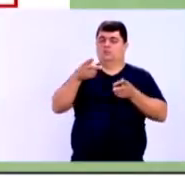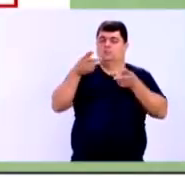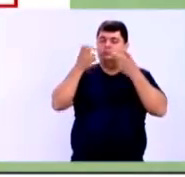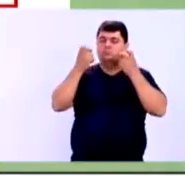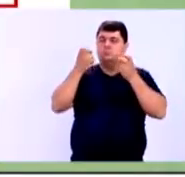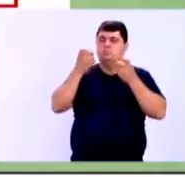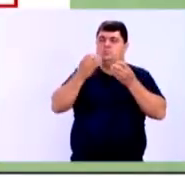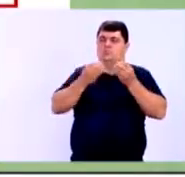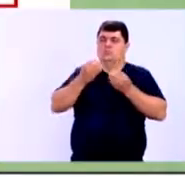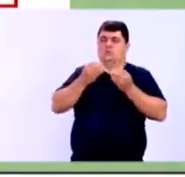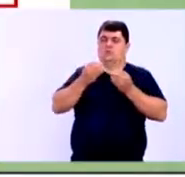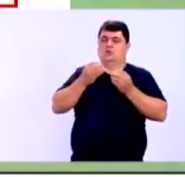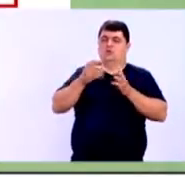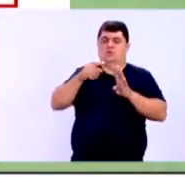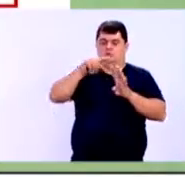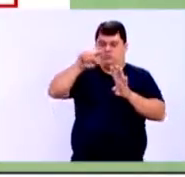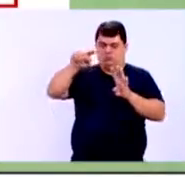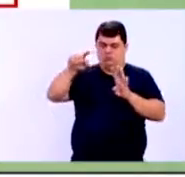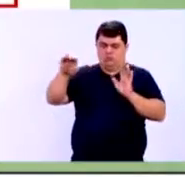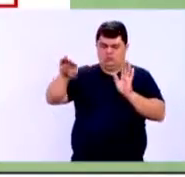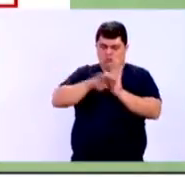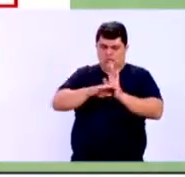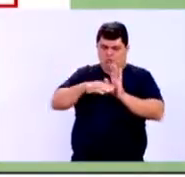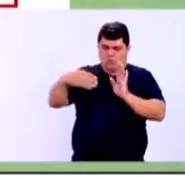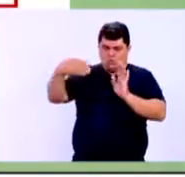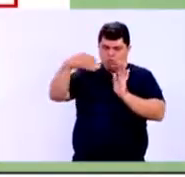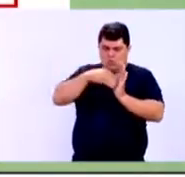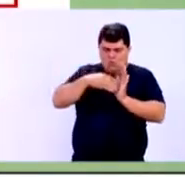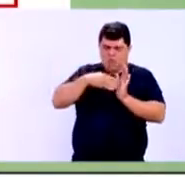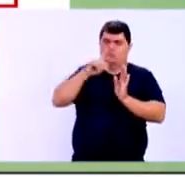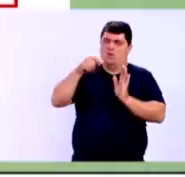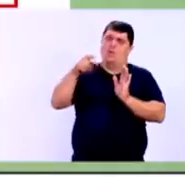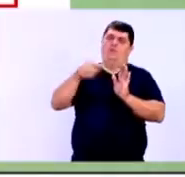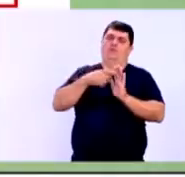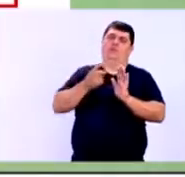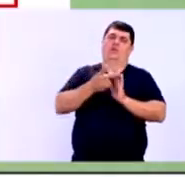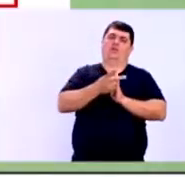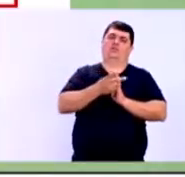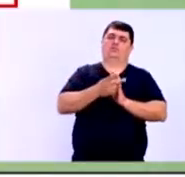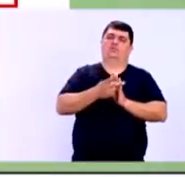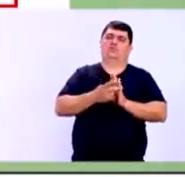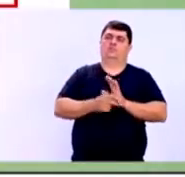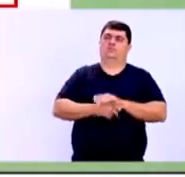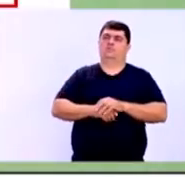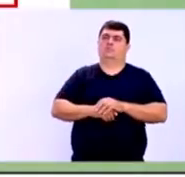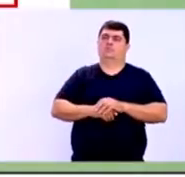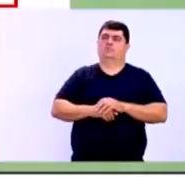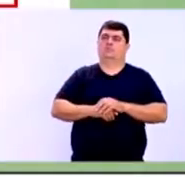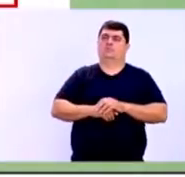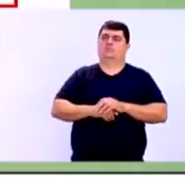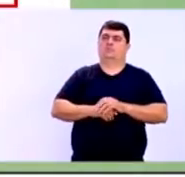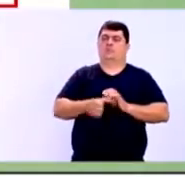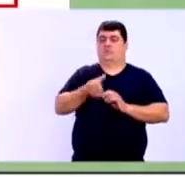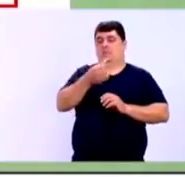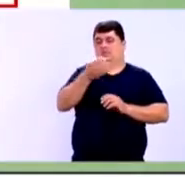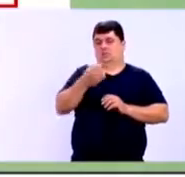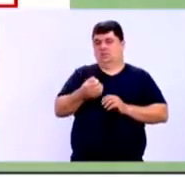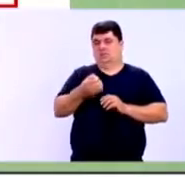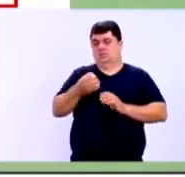quais foram as últimas entradas. Quais foram aí? Aquela relacionada ao que? A